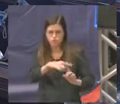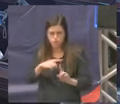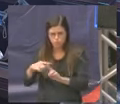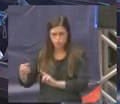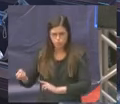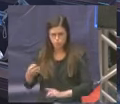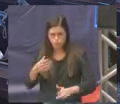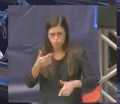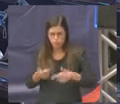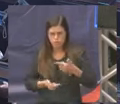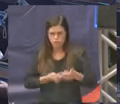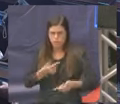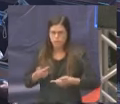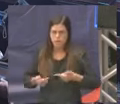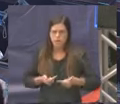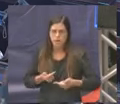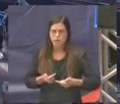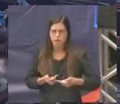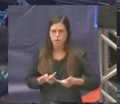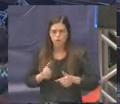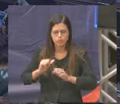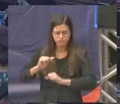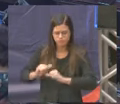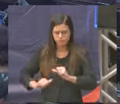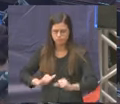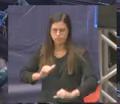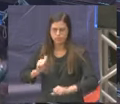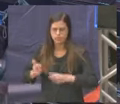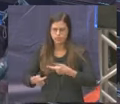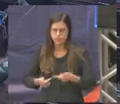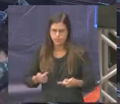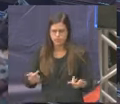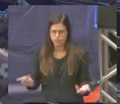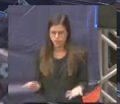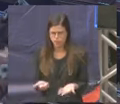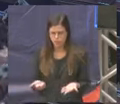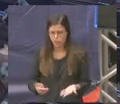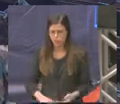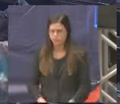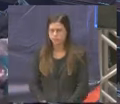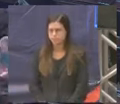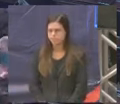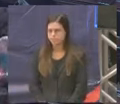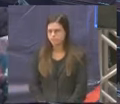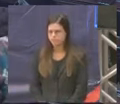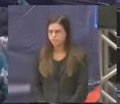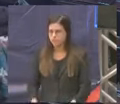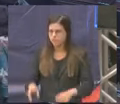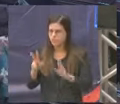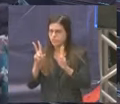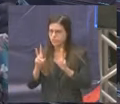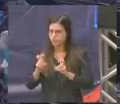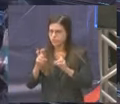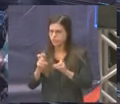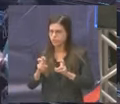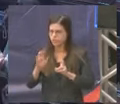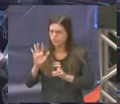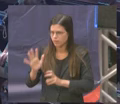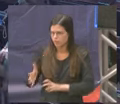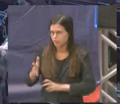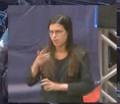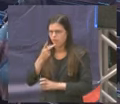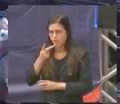A revolução da empregabilidade nos dias atuais. Esse tema, de certa forma, já foi